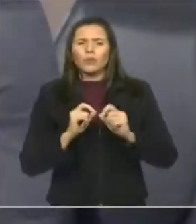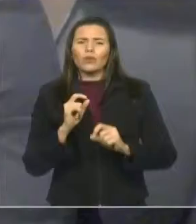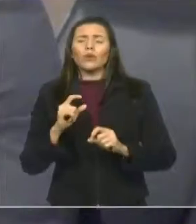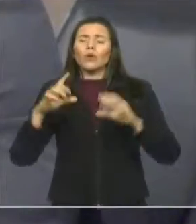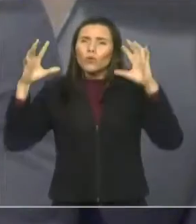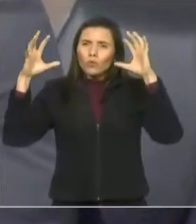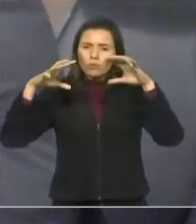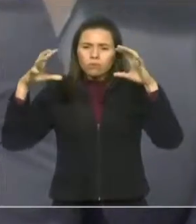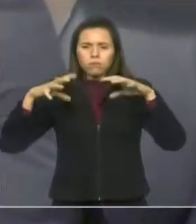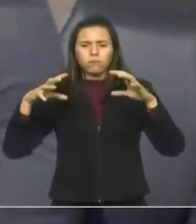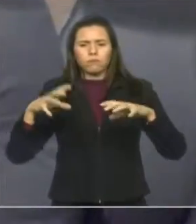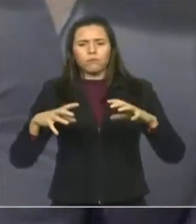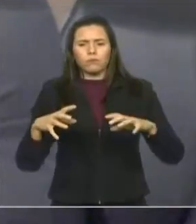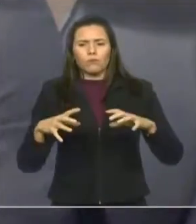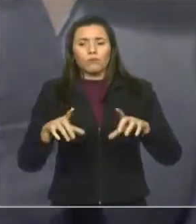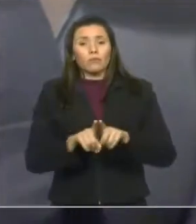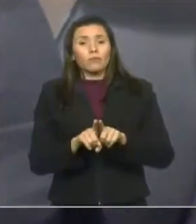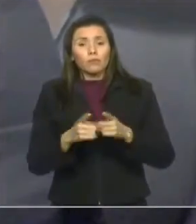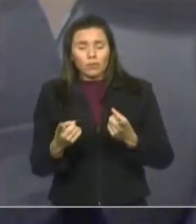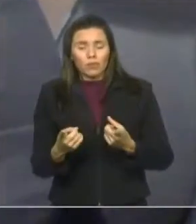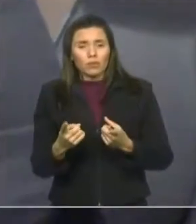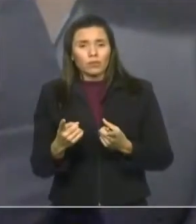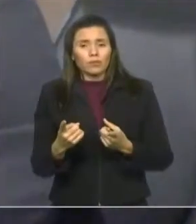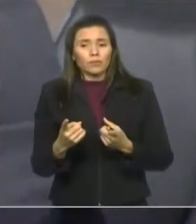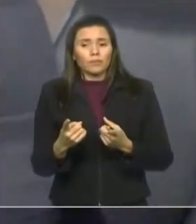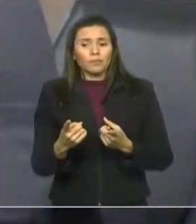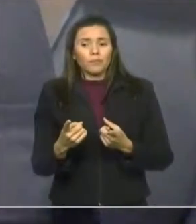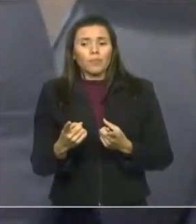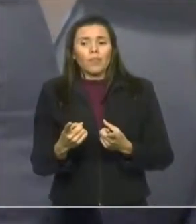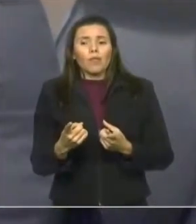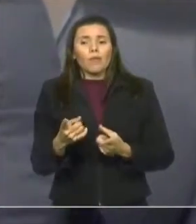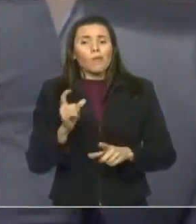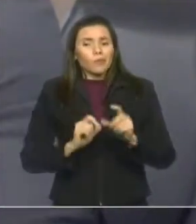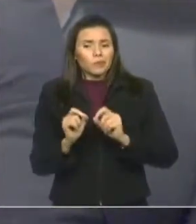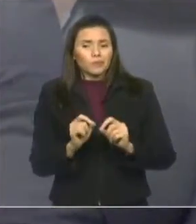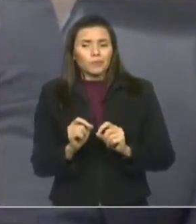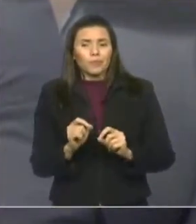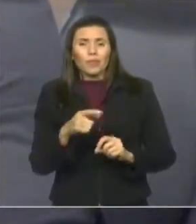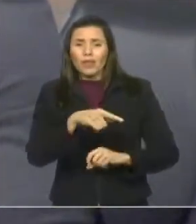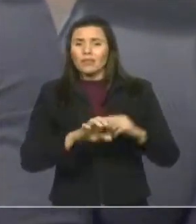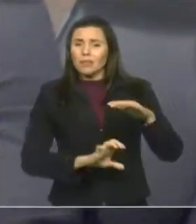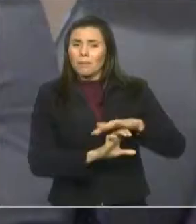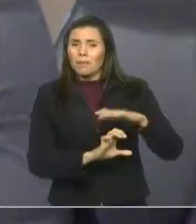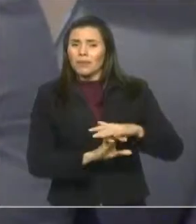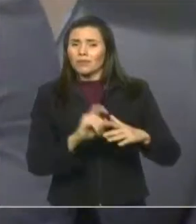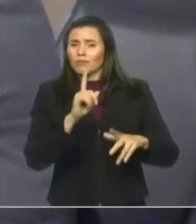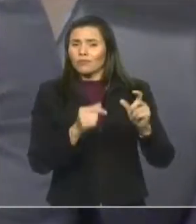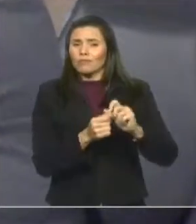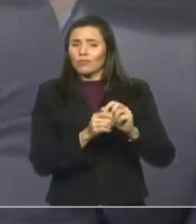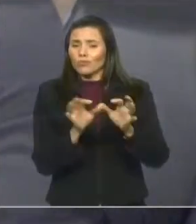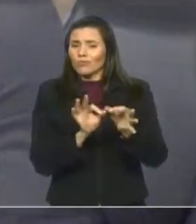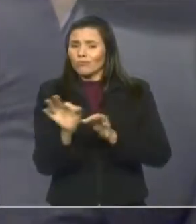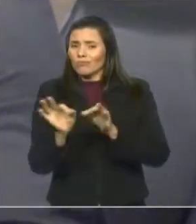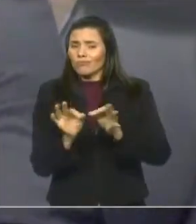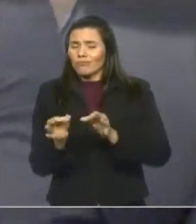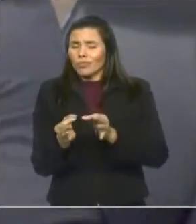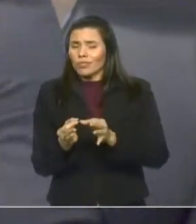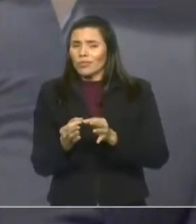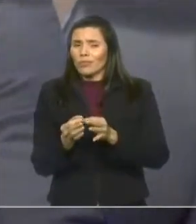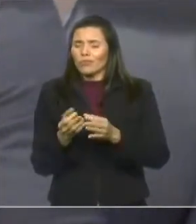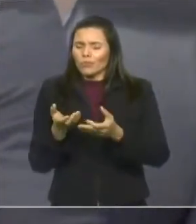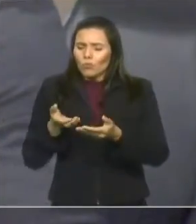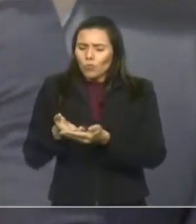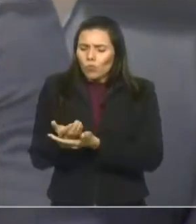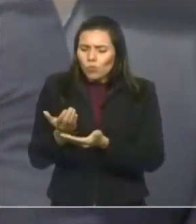a responsabilidade, mas a partir do momento em que essa empresa não fez uma drenagem adequada ou construiu